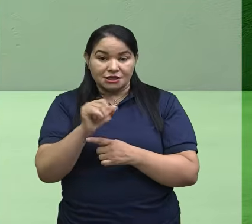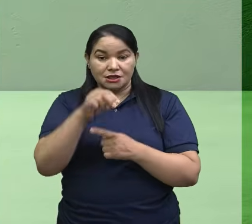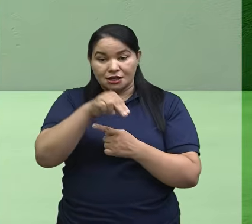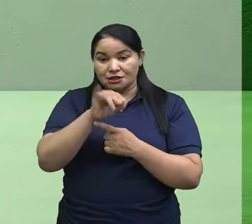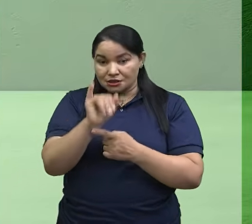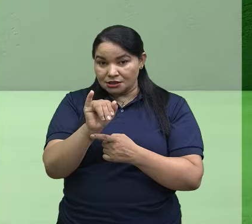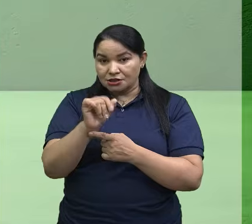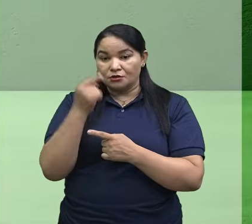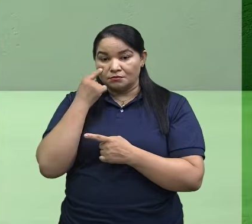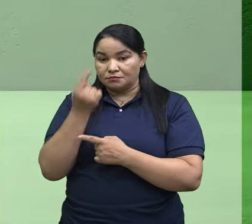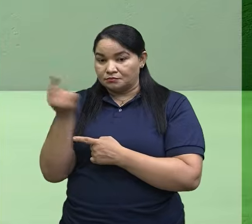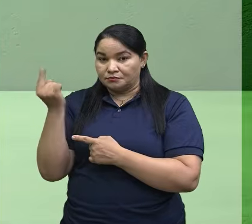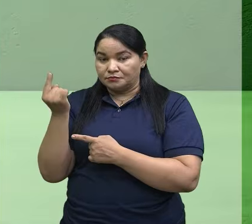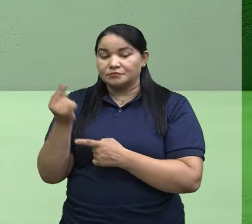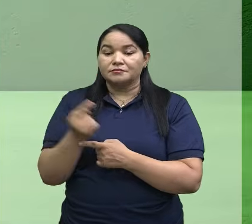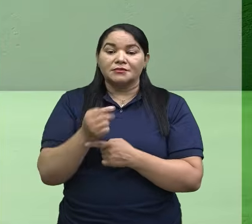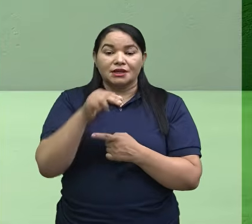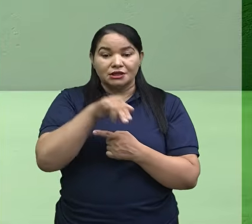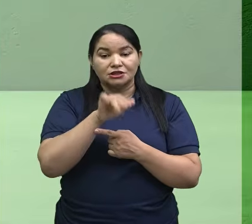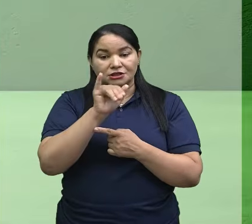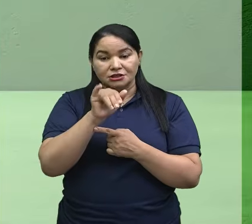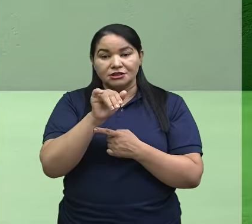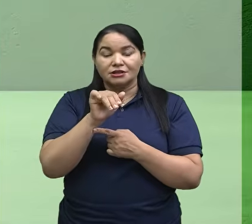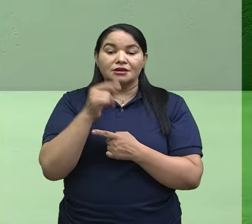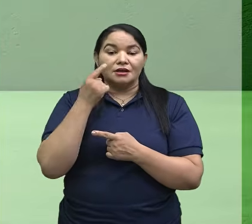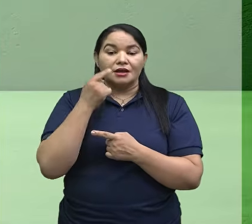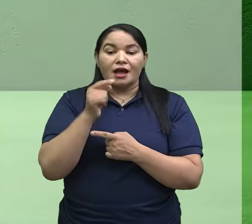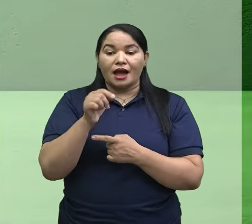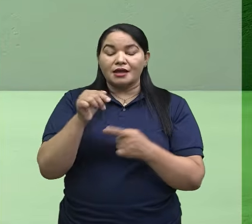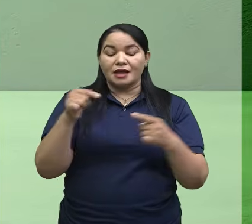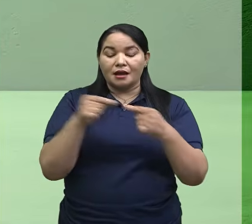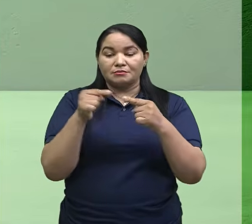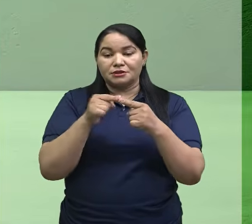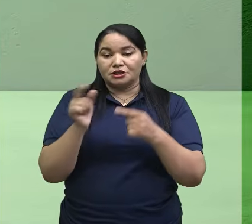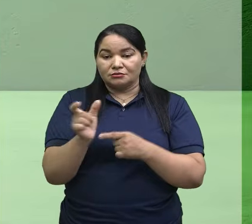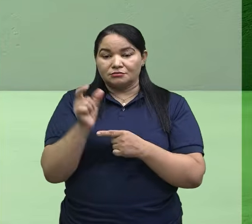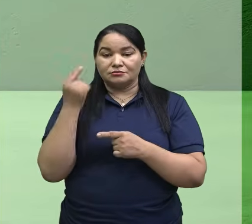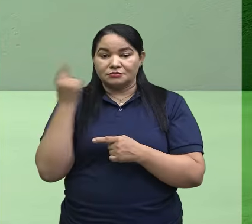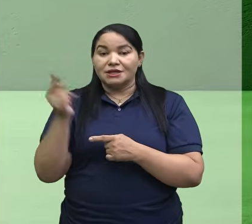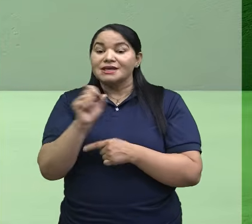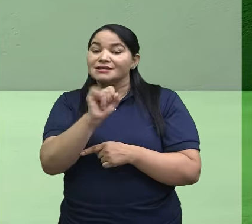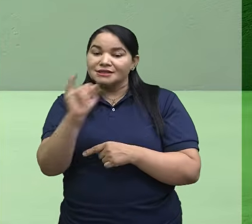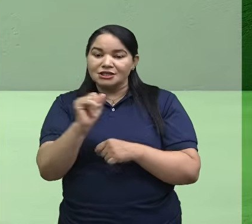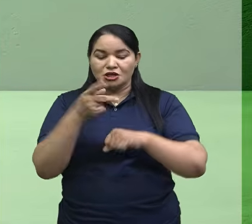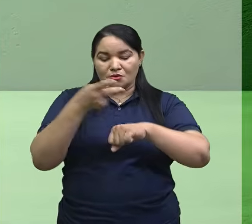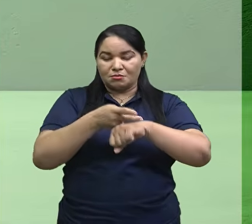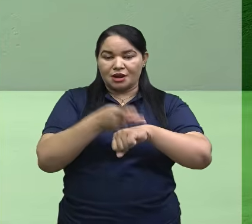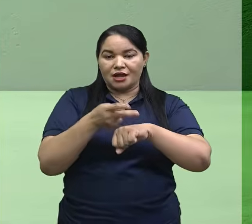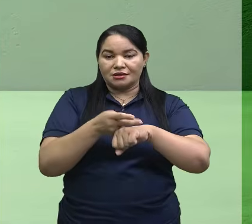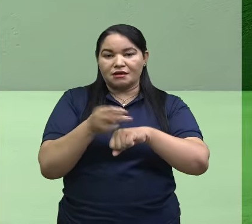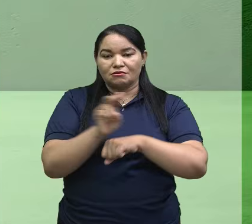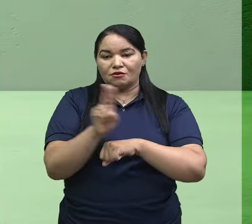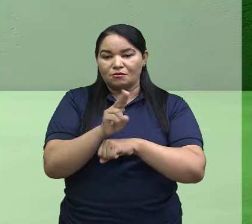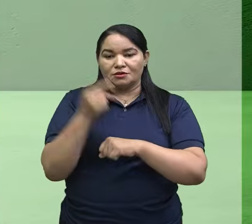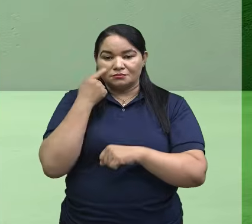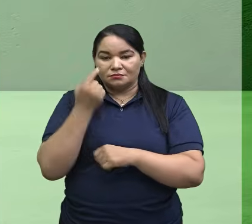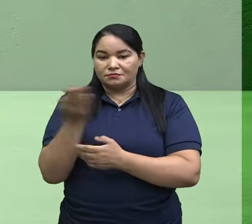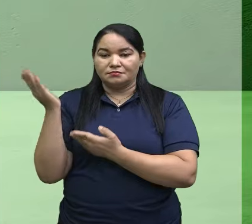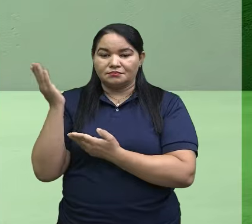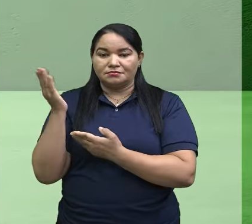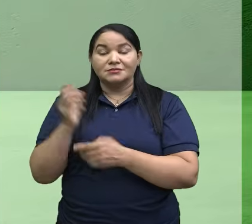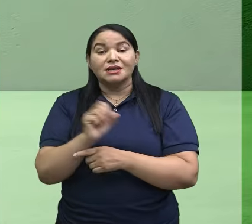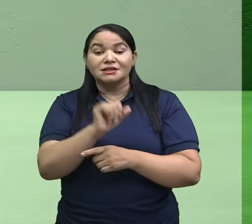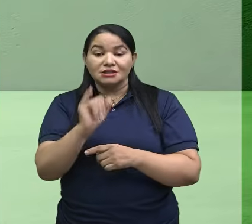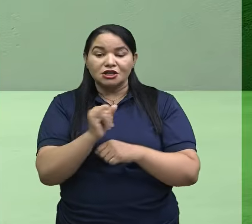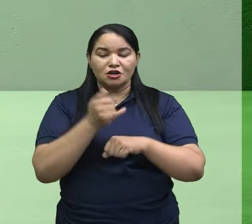é niquelação. Se o metal utilizado é a prata, é a prateação. Se, né, o metal